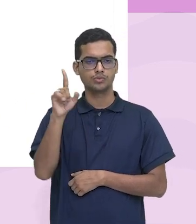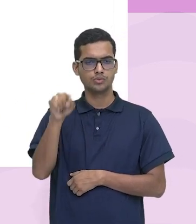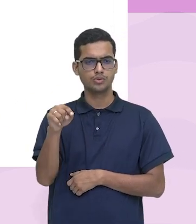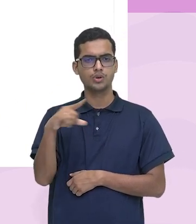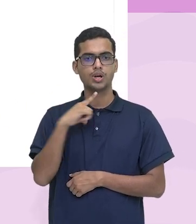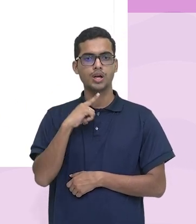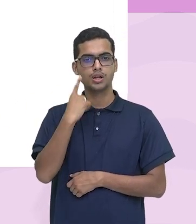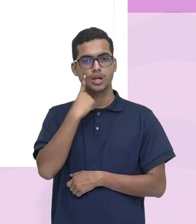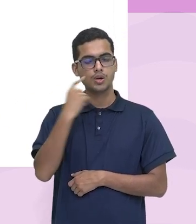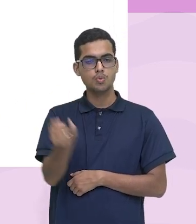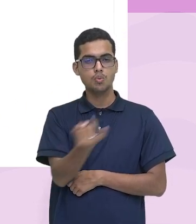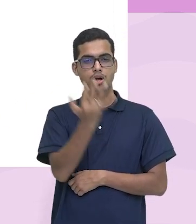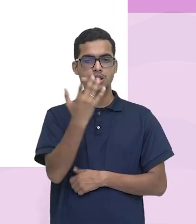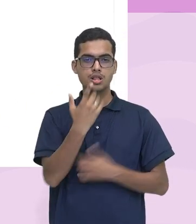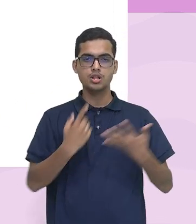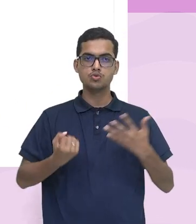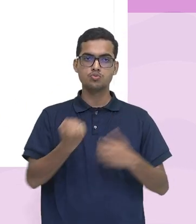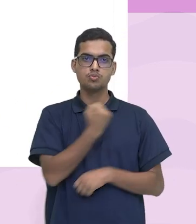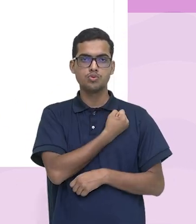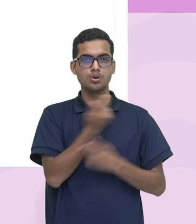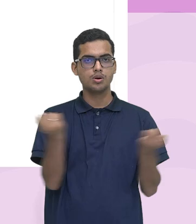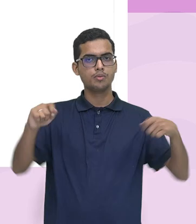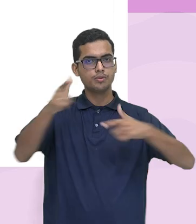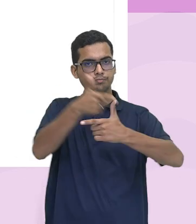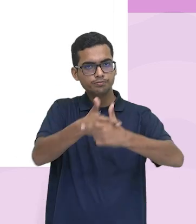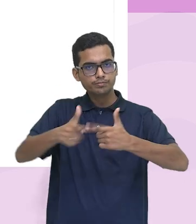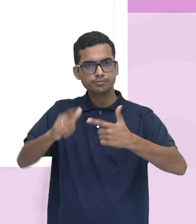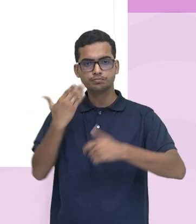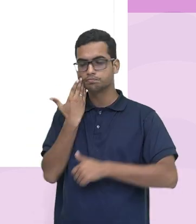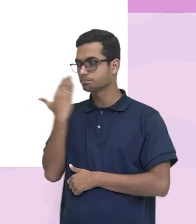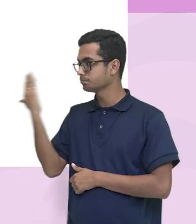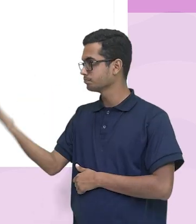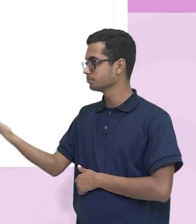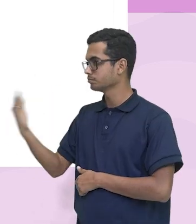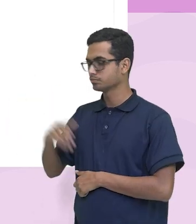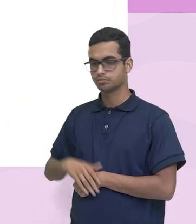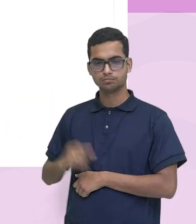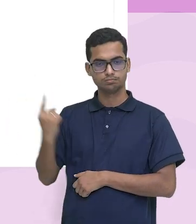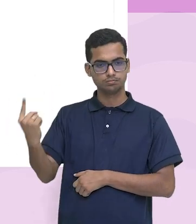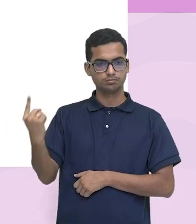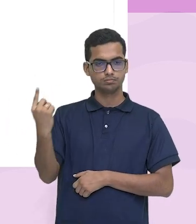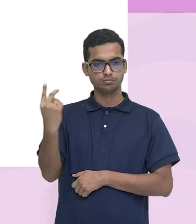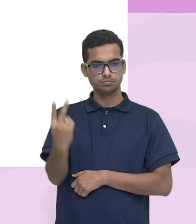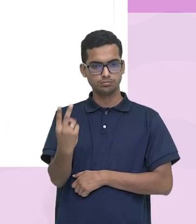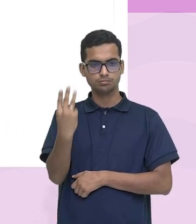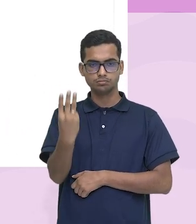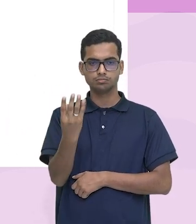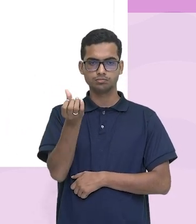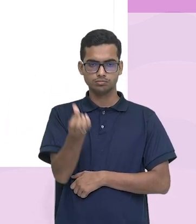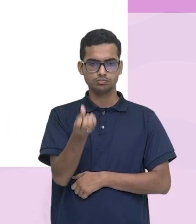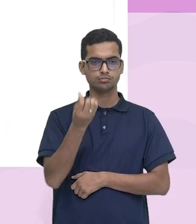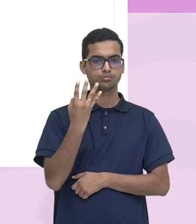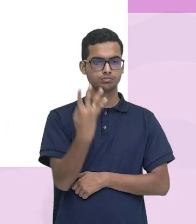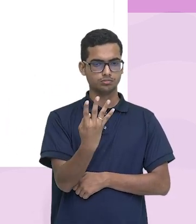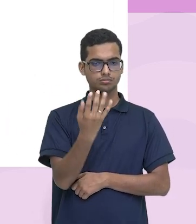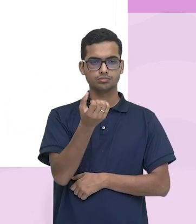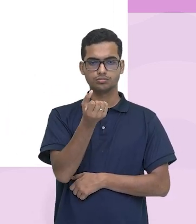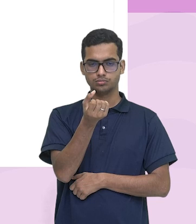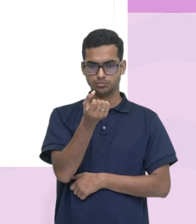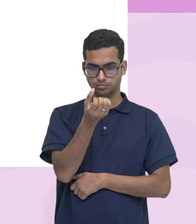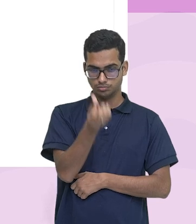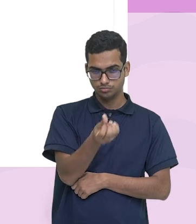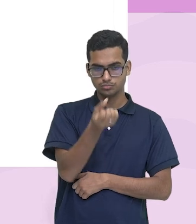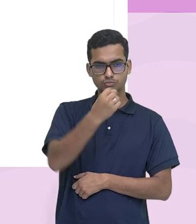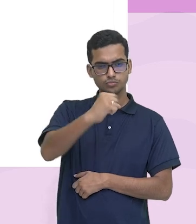a quantidade de divisores que ele tem. 1, o 2, 3, 4, 6, 9,